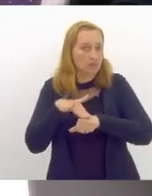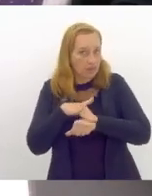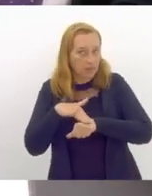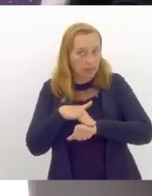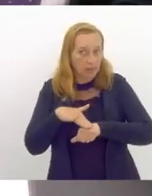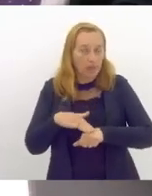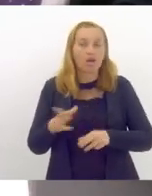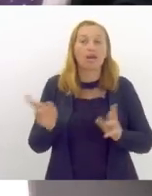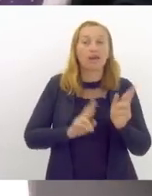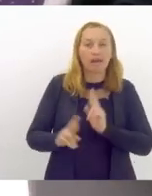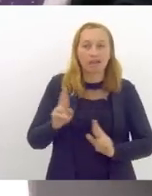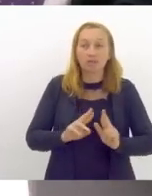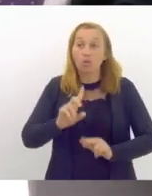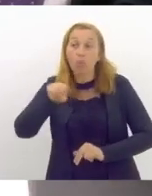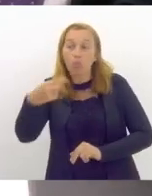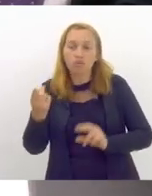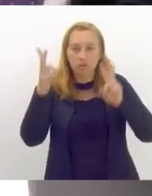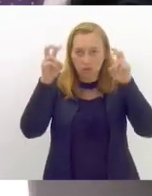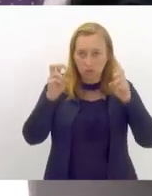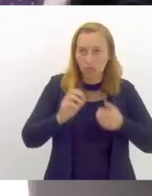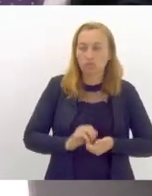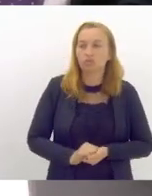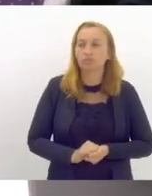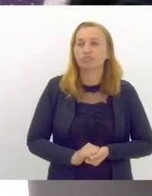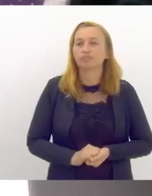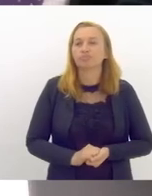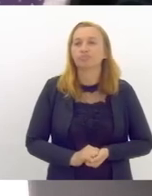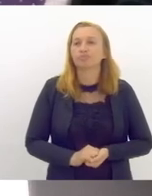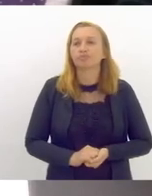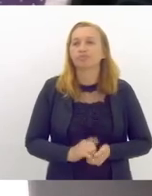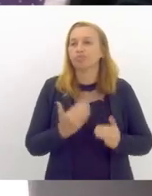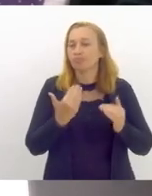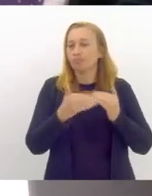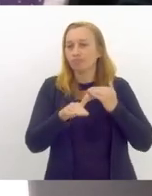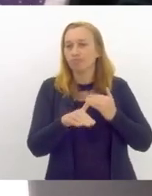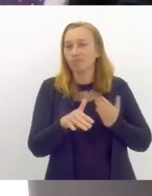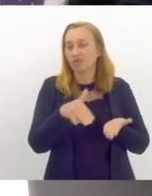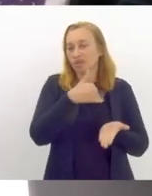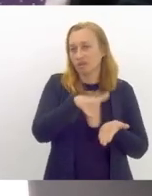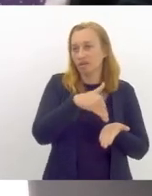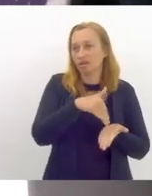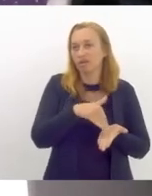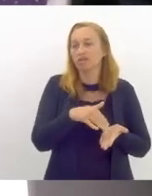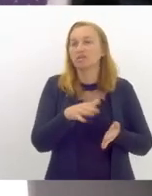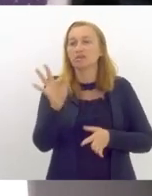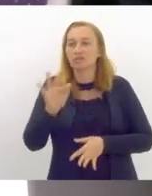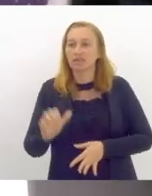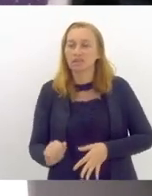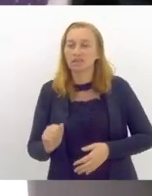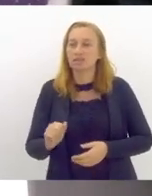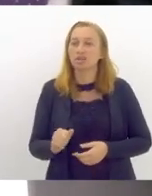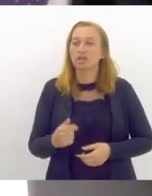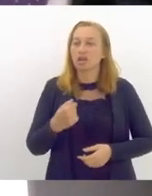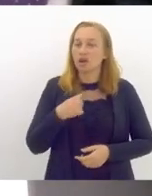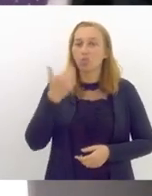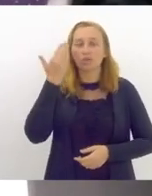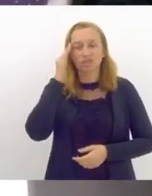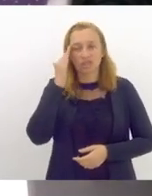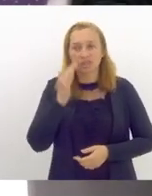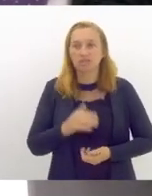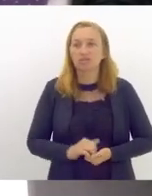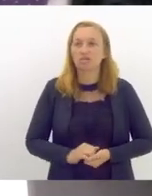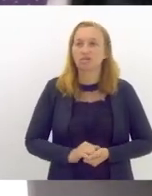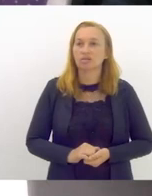em relação a outra questão eu tenho aqui que discordar do secretário de fazenda que eu entendi